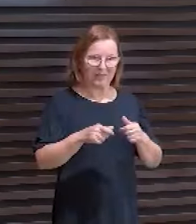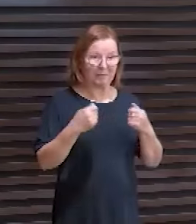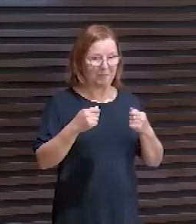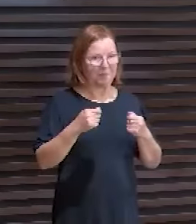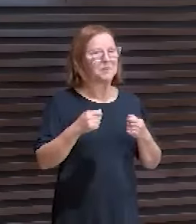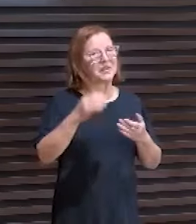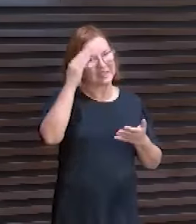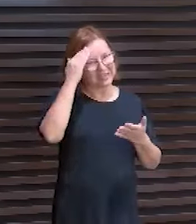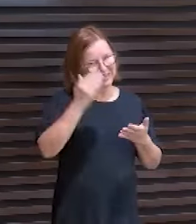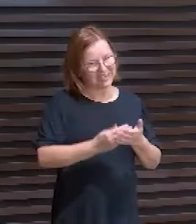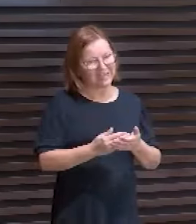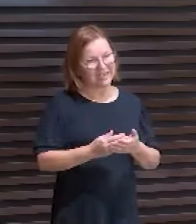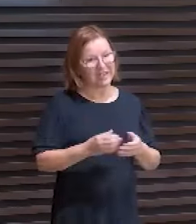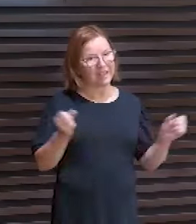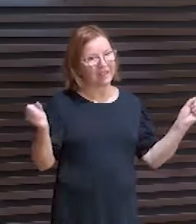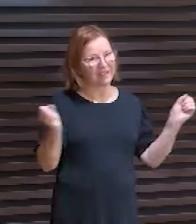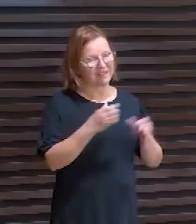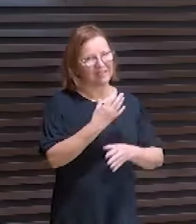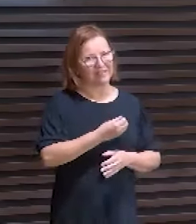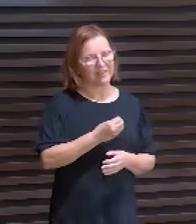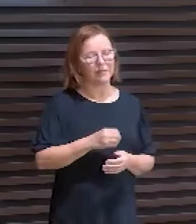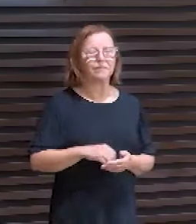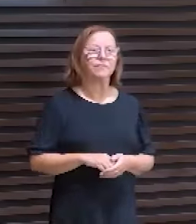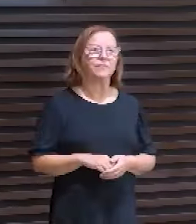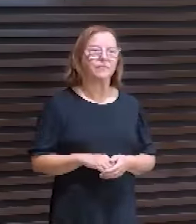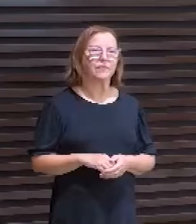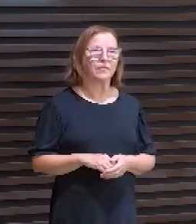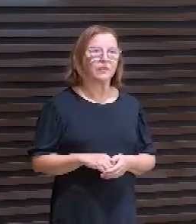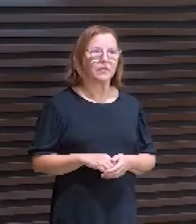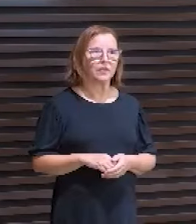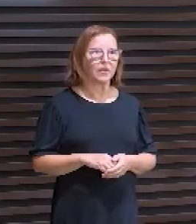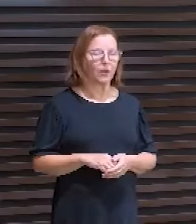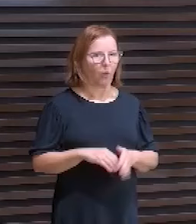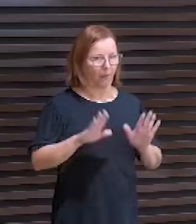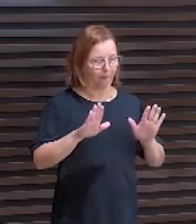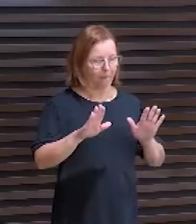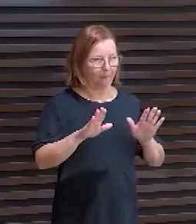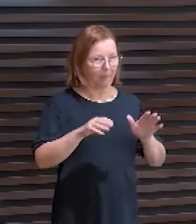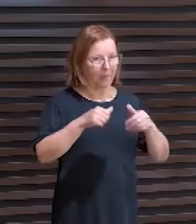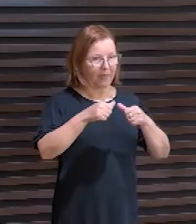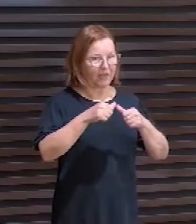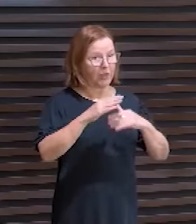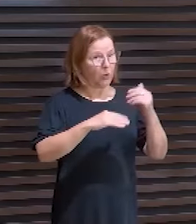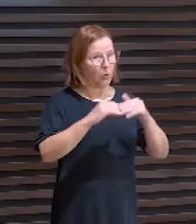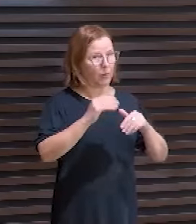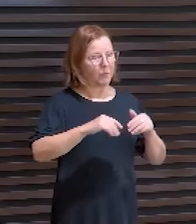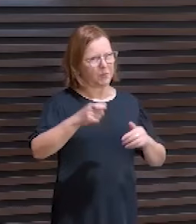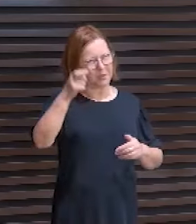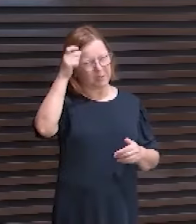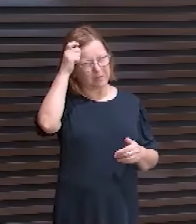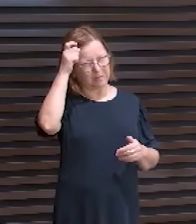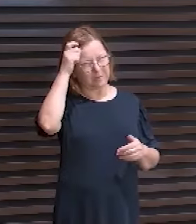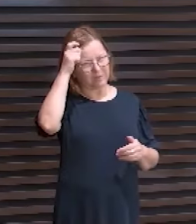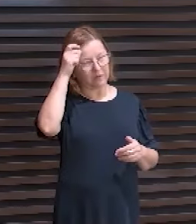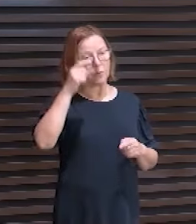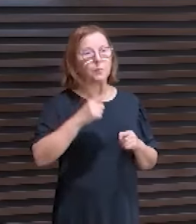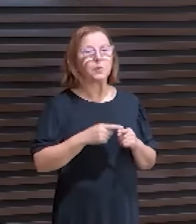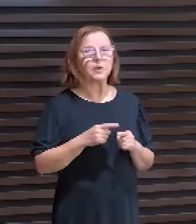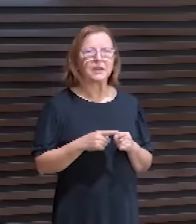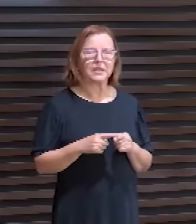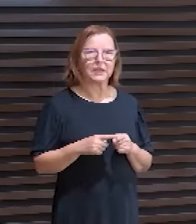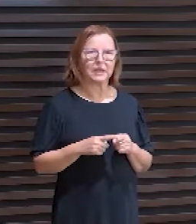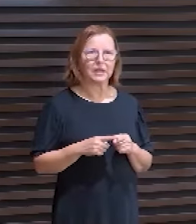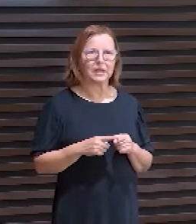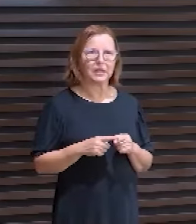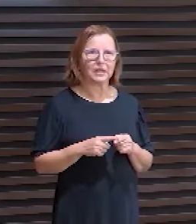criatura gente isso aqui você sabe isso aqui é a obra do inimigo porque é é o parágrafo